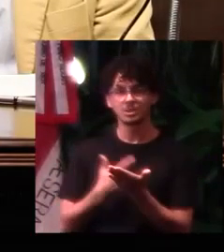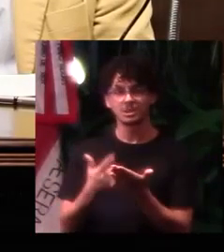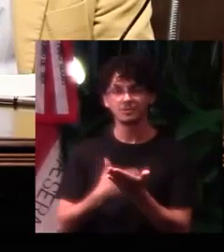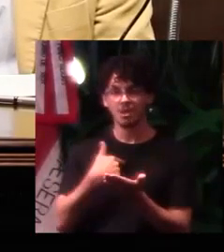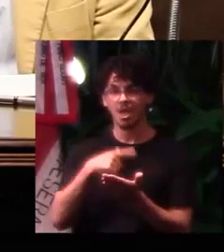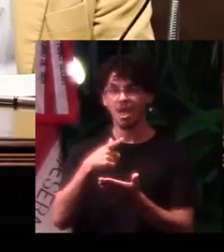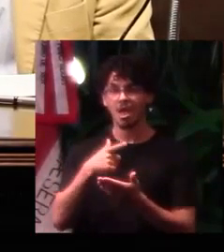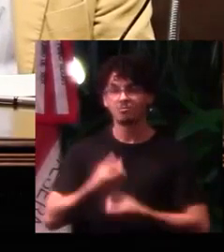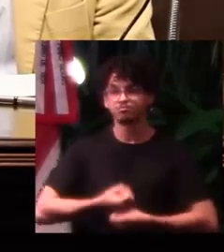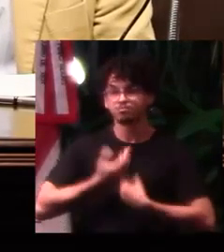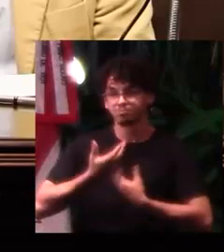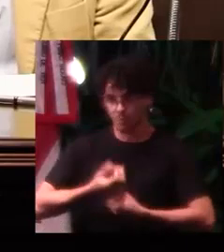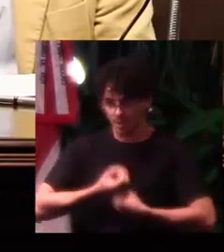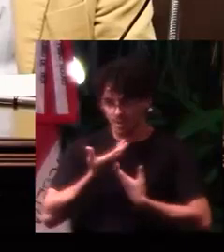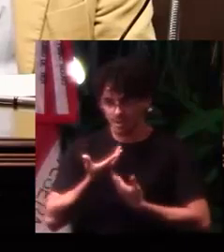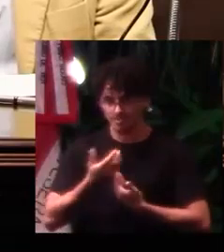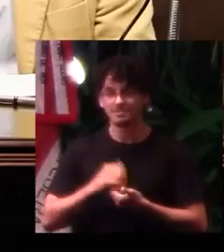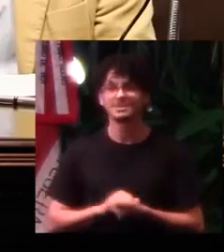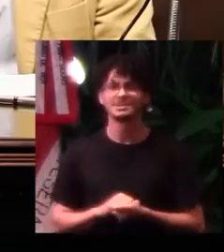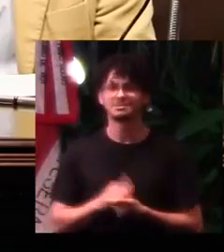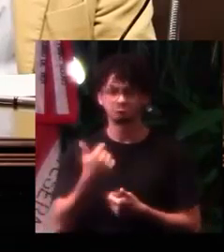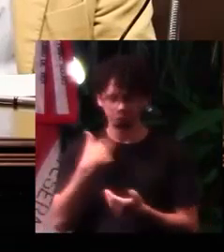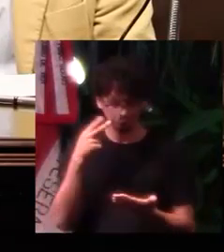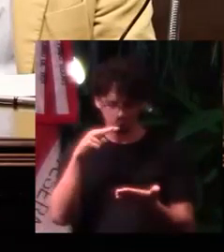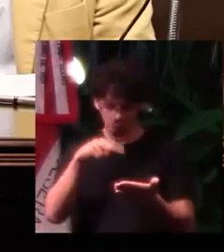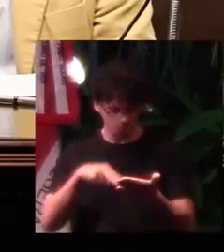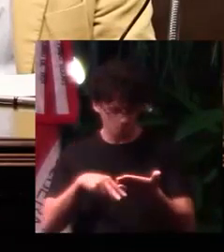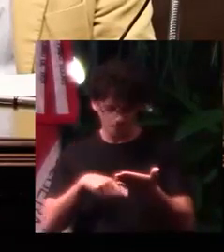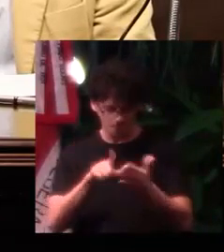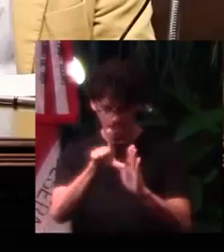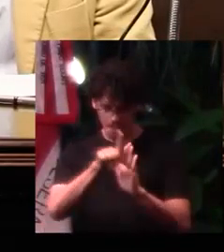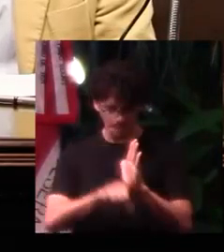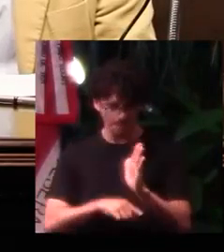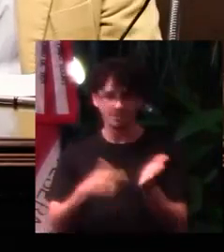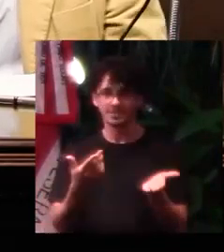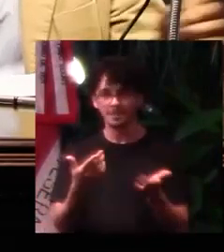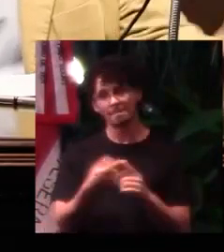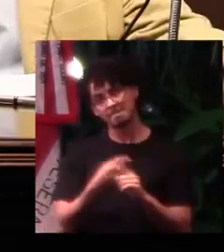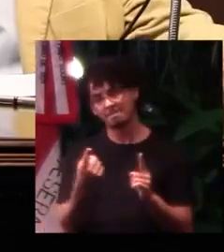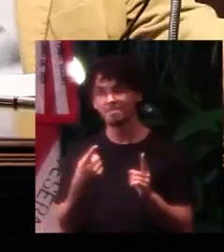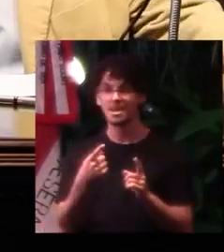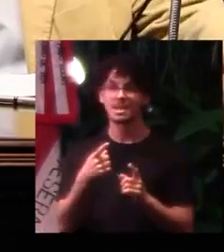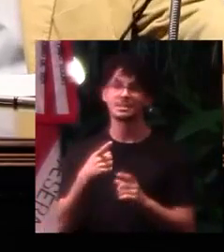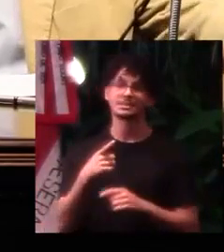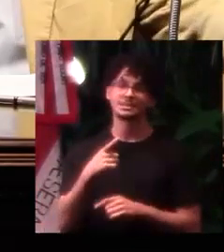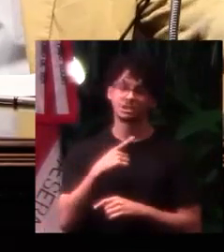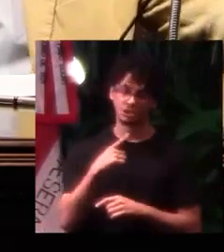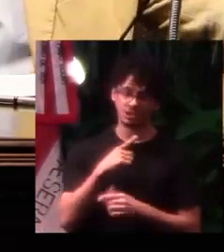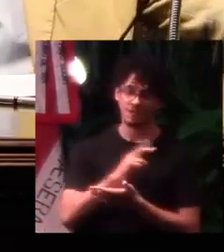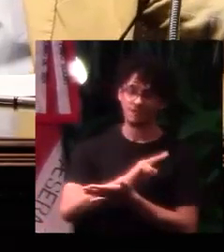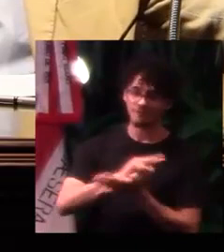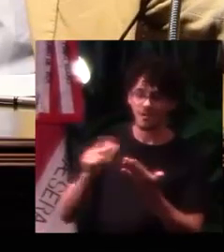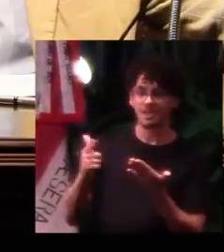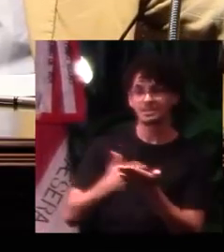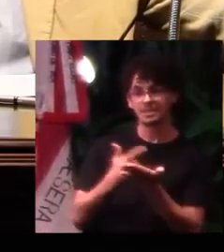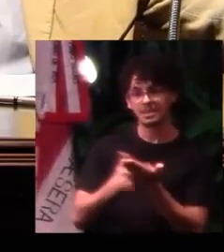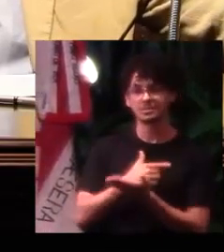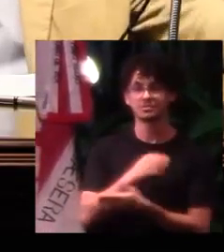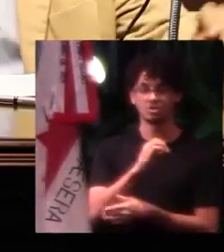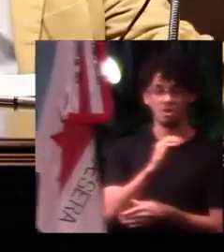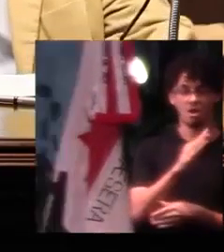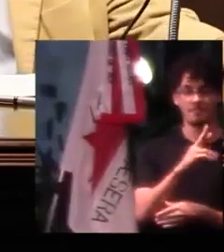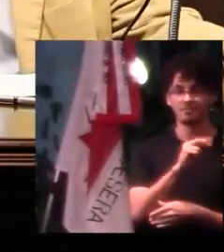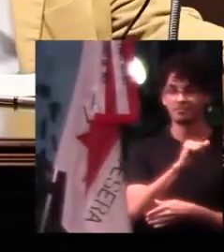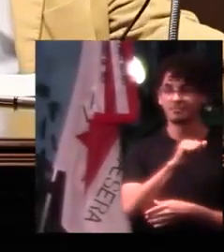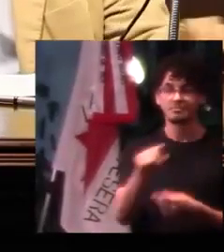livro de poemas, que eu não estou vendo aqui na minha lista, né, mas obras, né, Colheita, em 2017, Fascinação